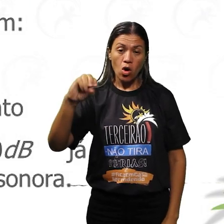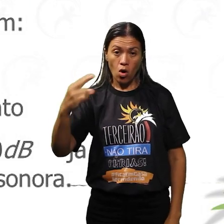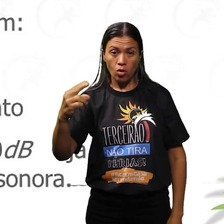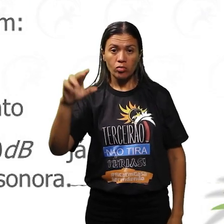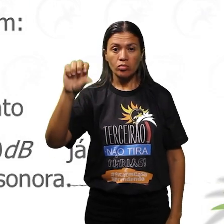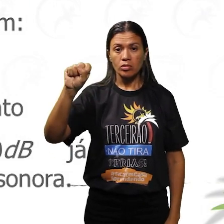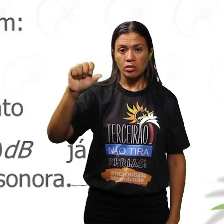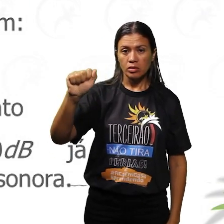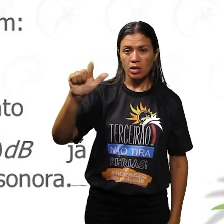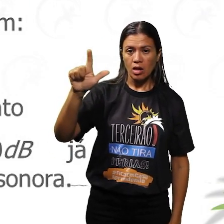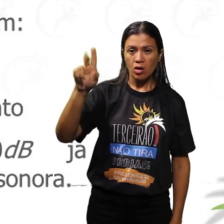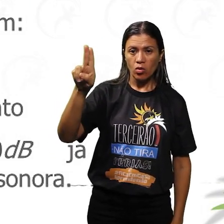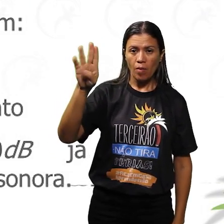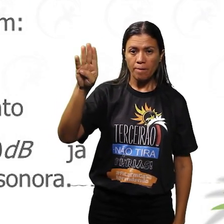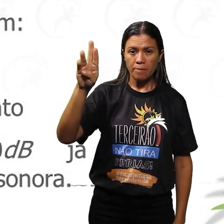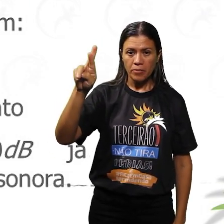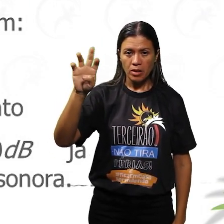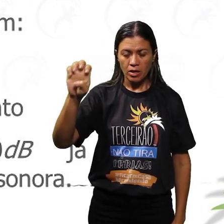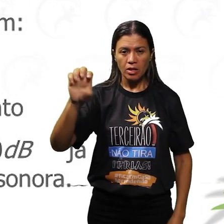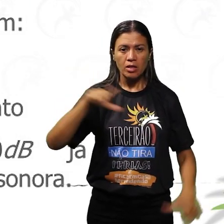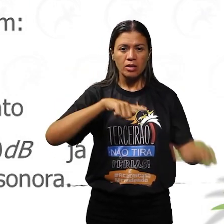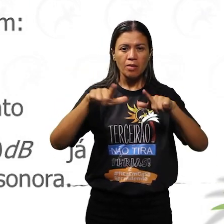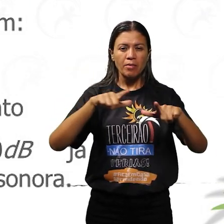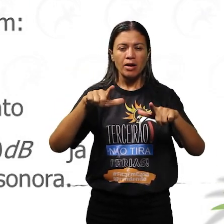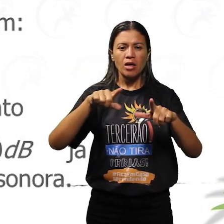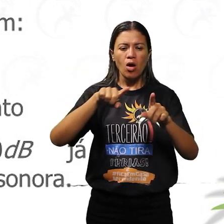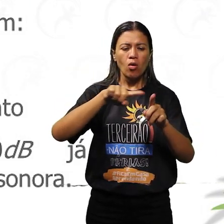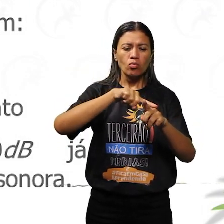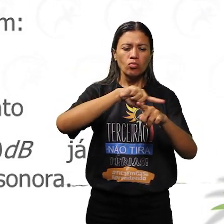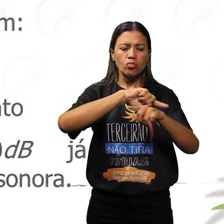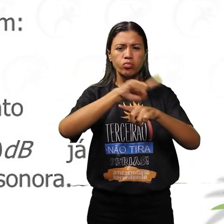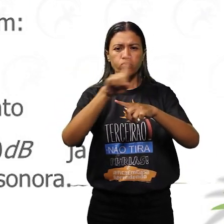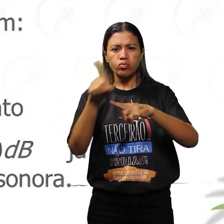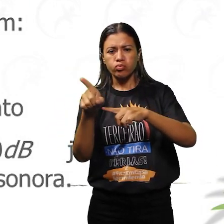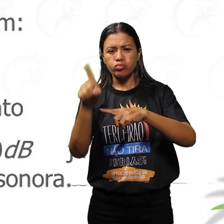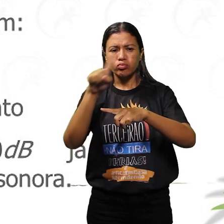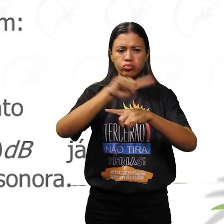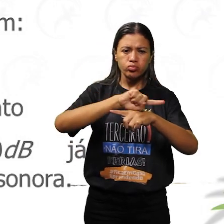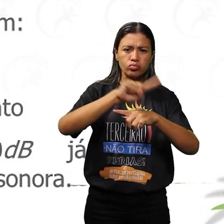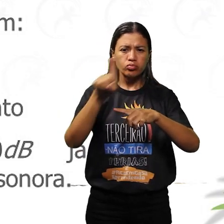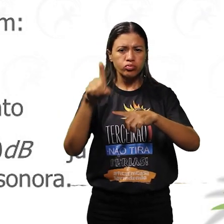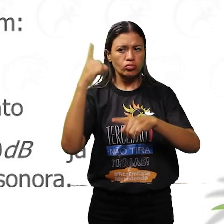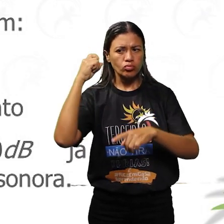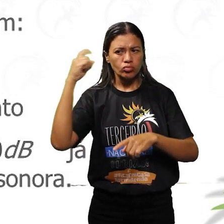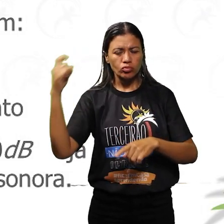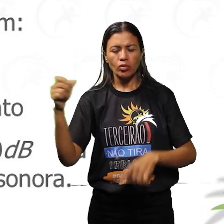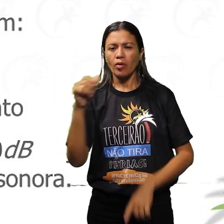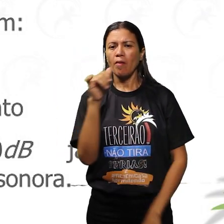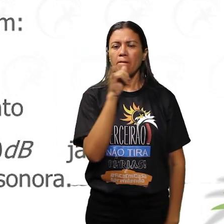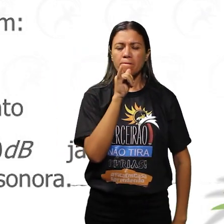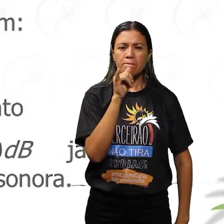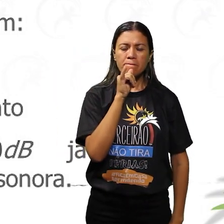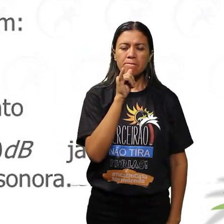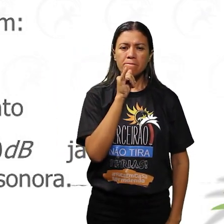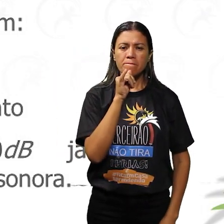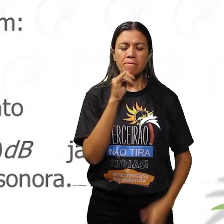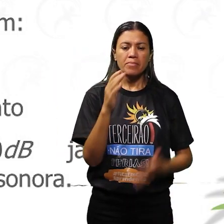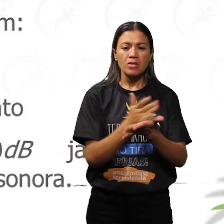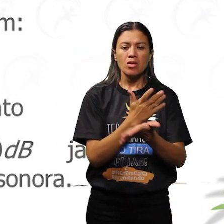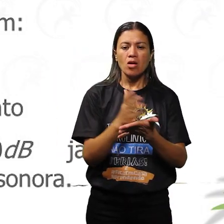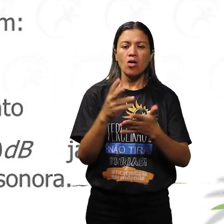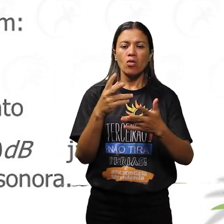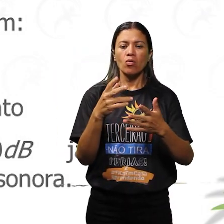o decibelímetro, que é um aparelho que mede essa intensidade aí, ó. Então, por exemplo, eu coloquei ali alguns exemplos.